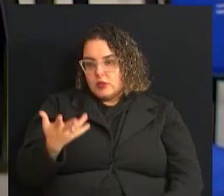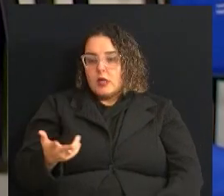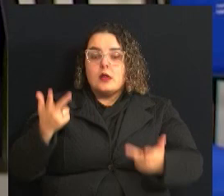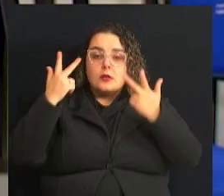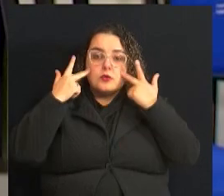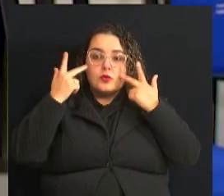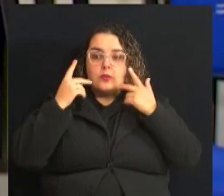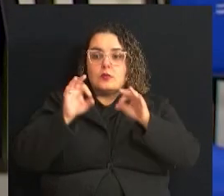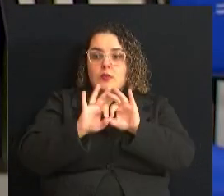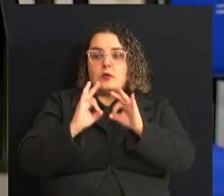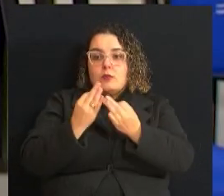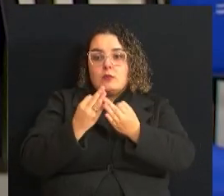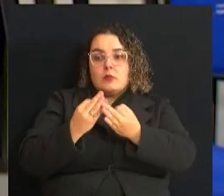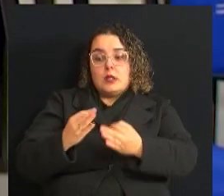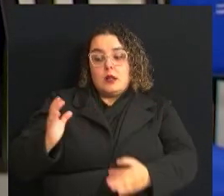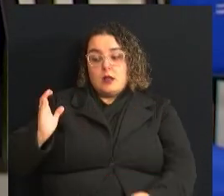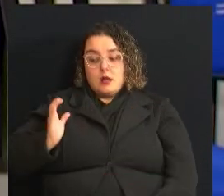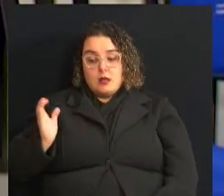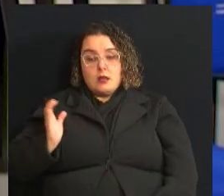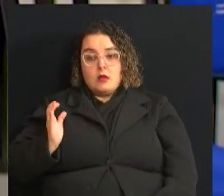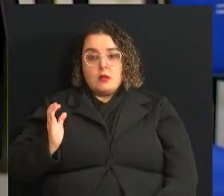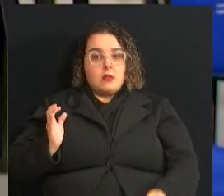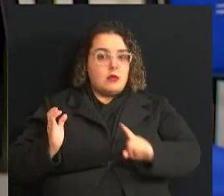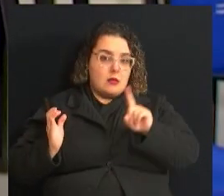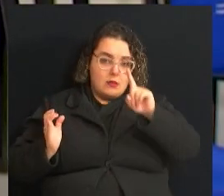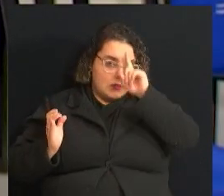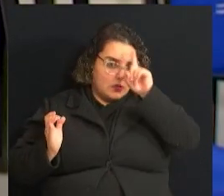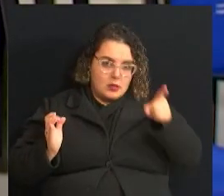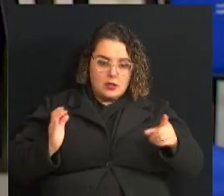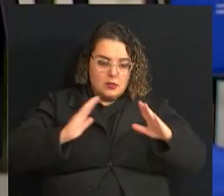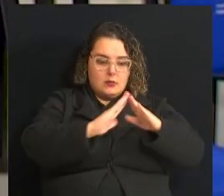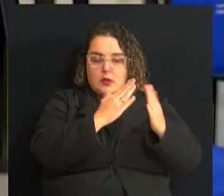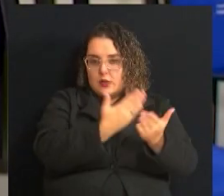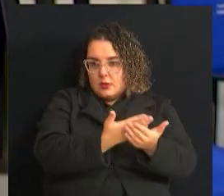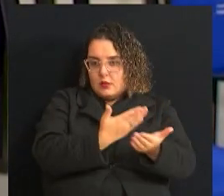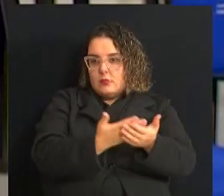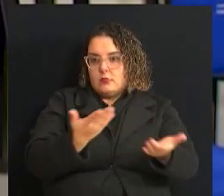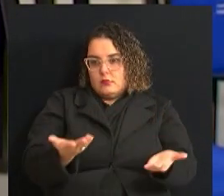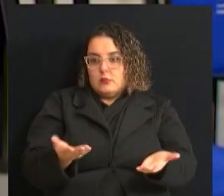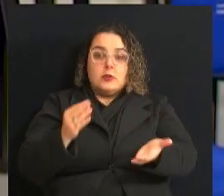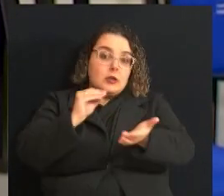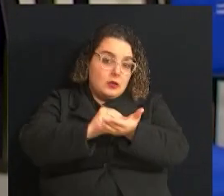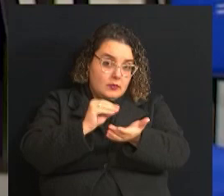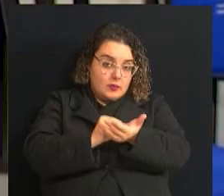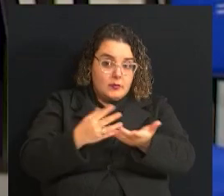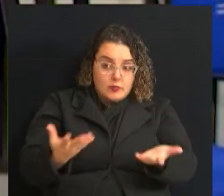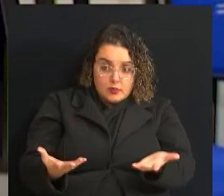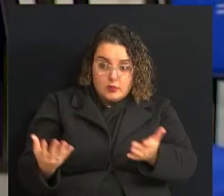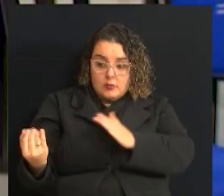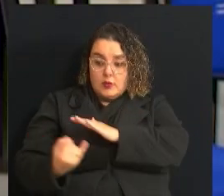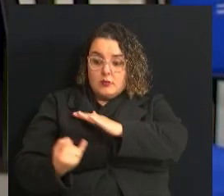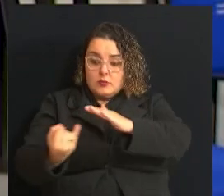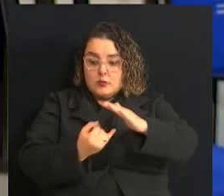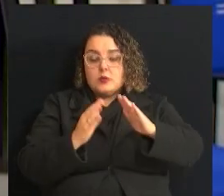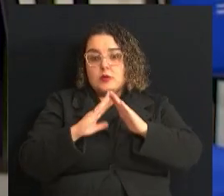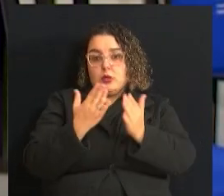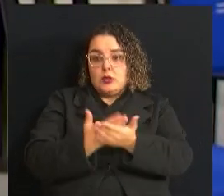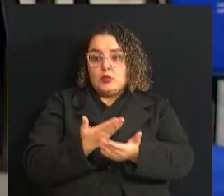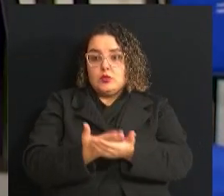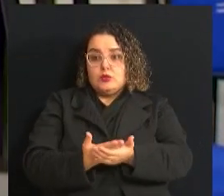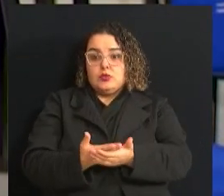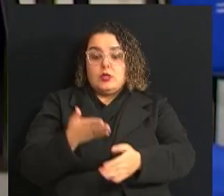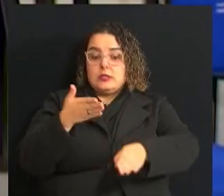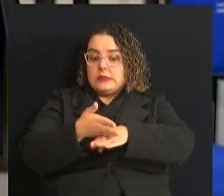de elite não enviassem seus filhos para a escola, até mesmo pela falta, né, de instituições escolares, de acesso a uma